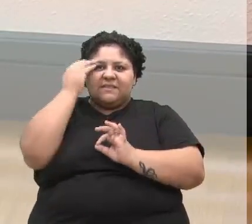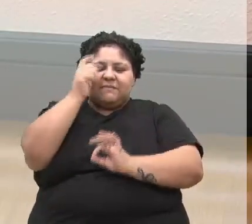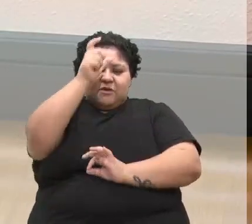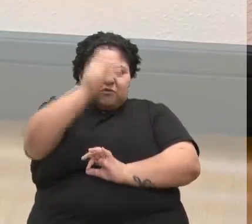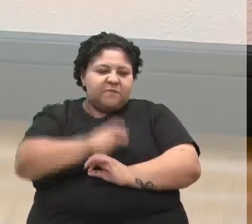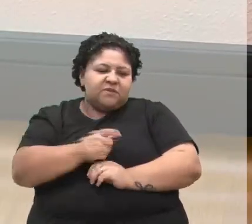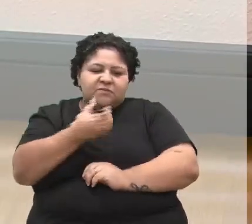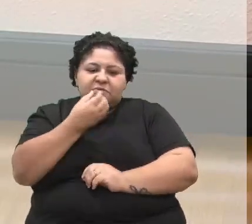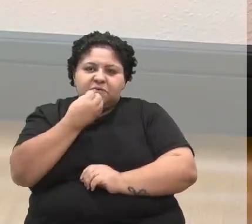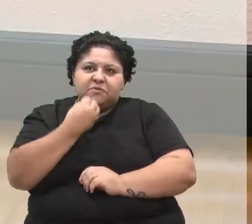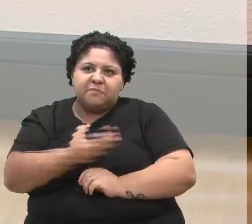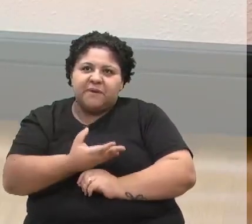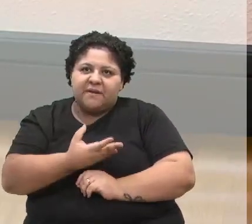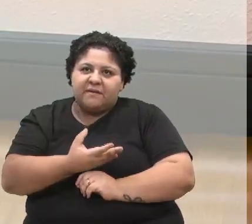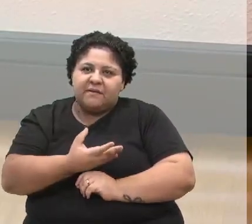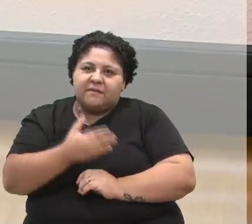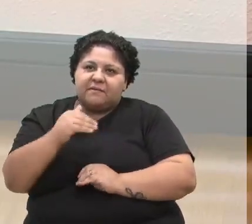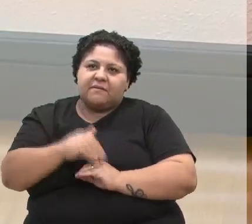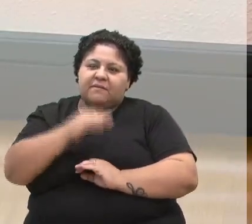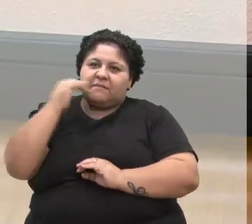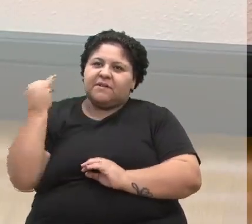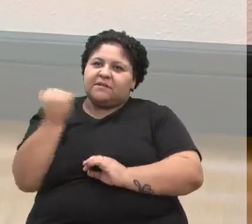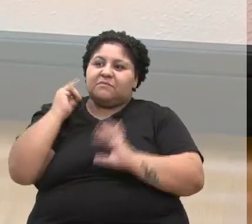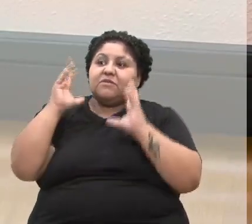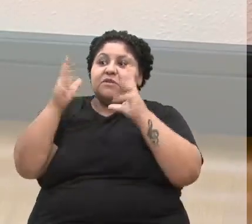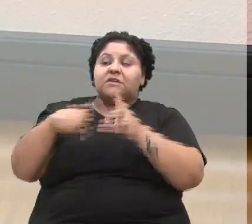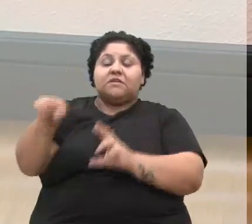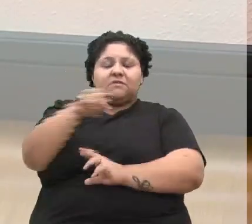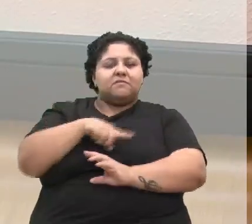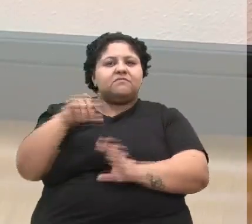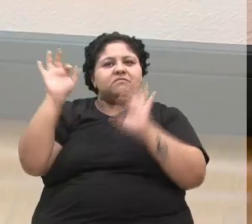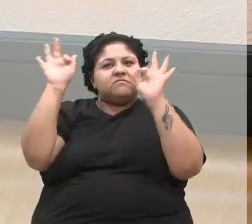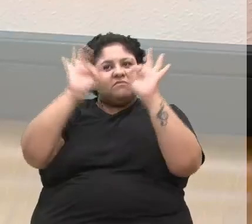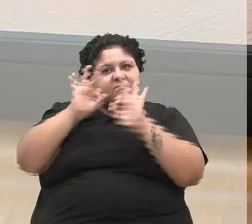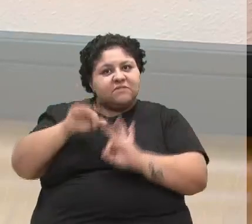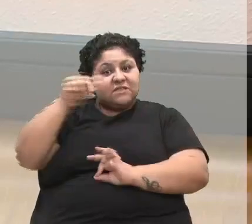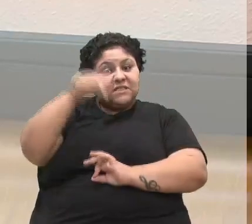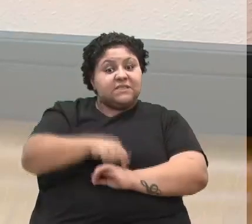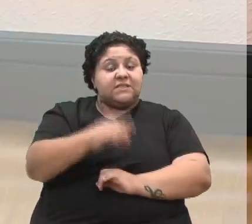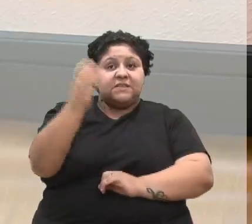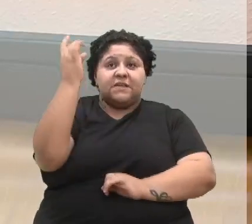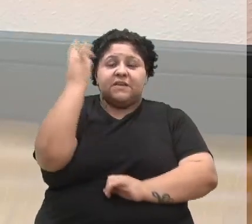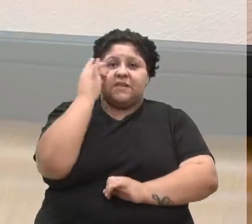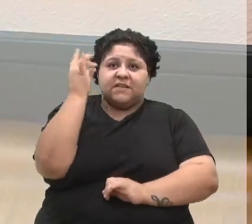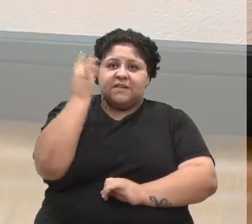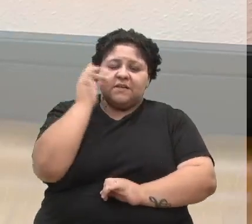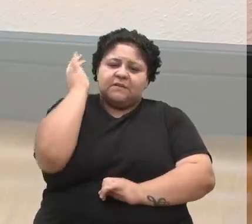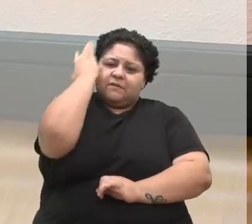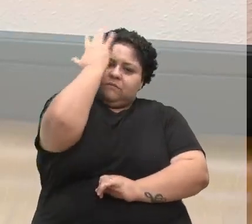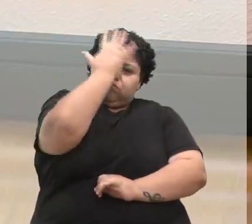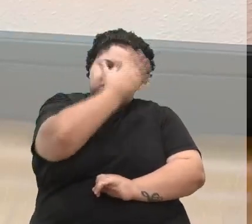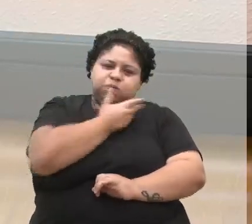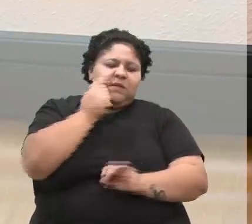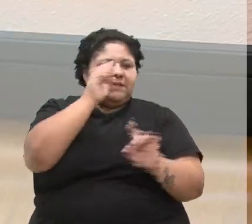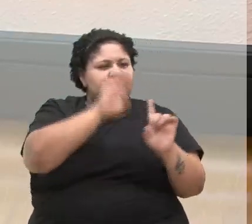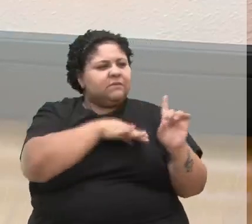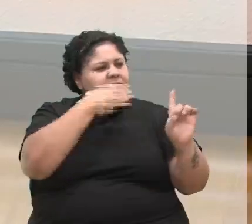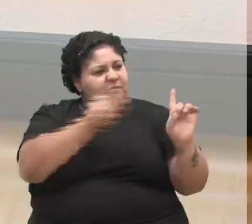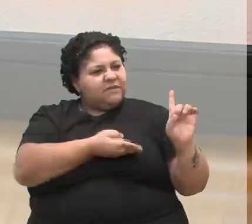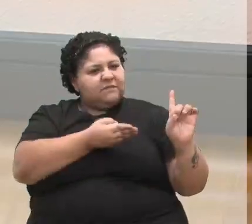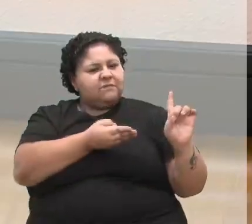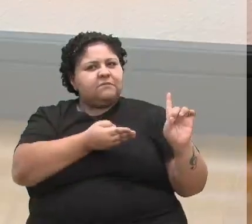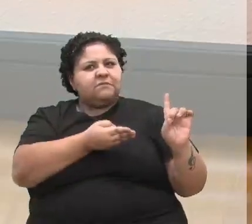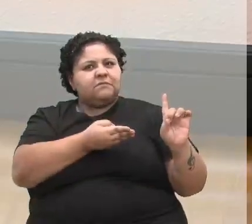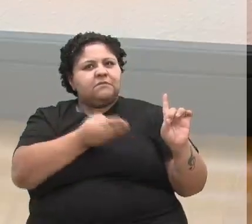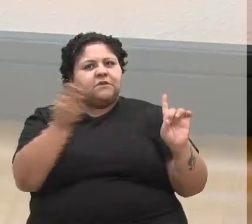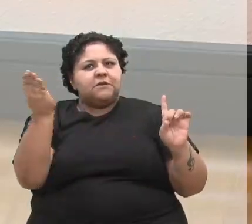isso é o mais importante para todos nós. Então eu fico feliz que vocês estão aqui presentes, que belíssima homenagem, vereador Cadori, e vocês